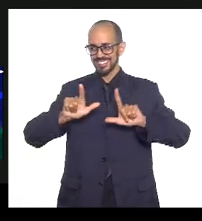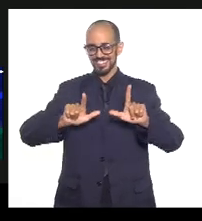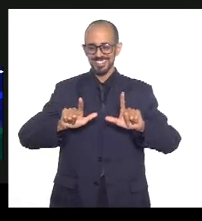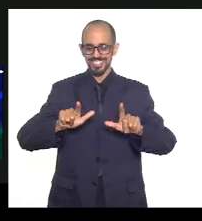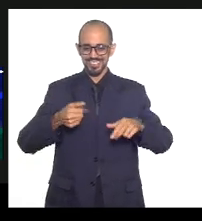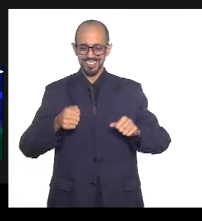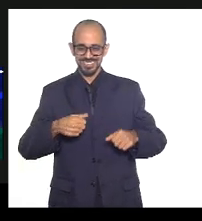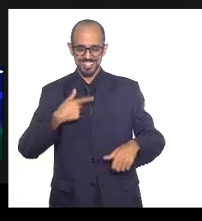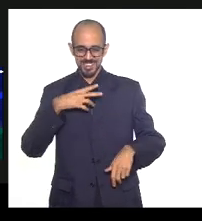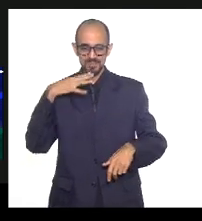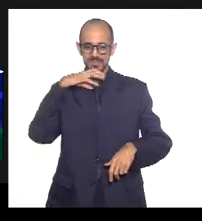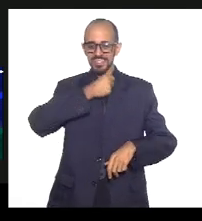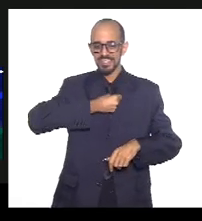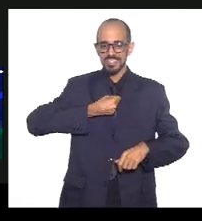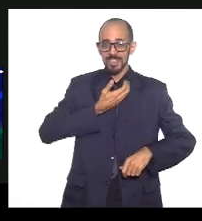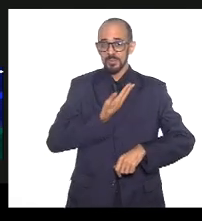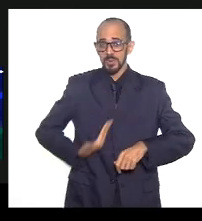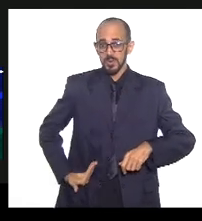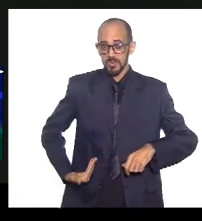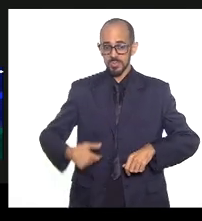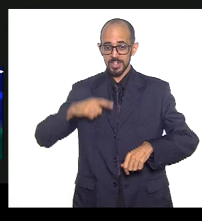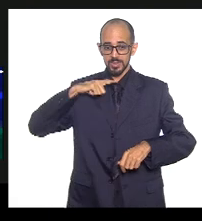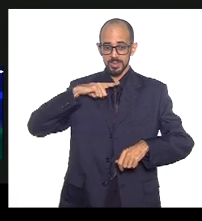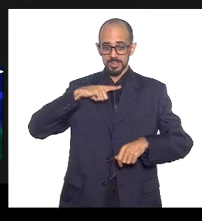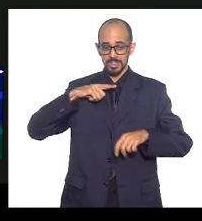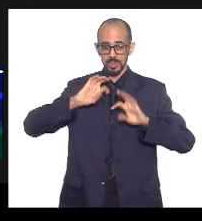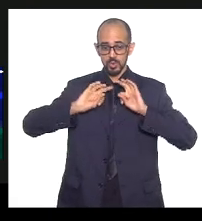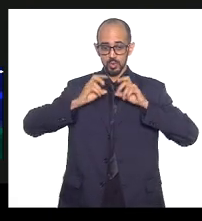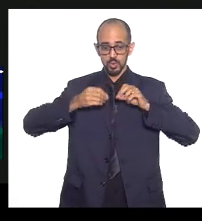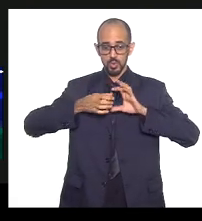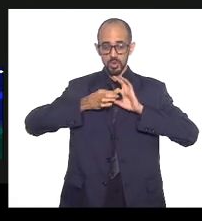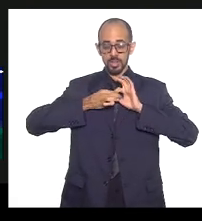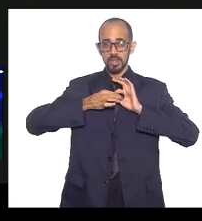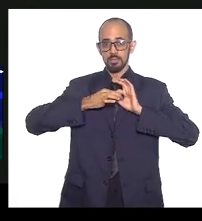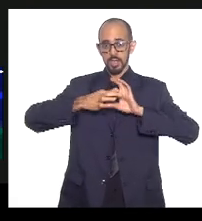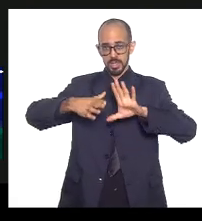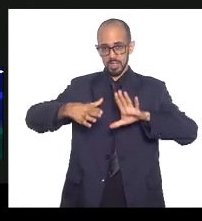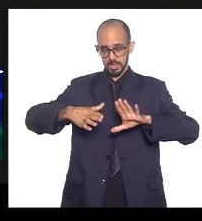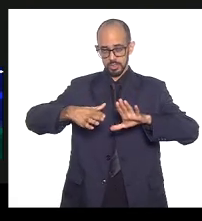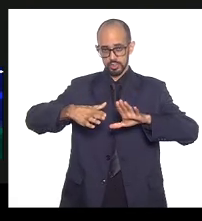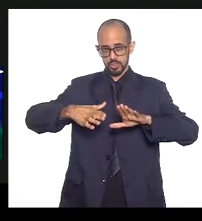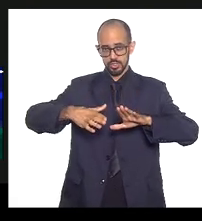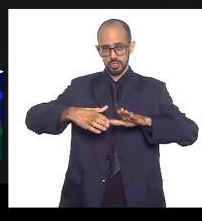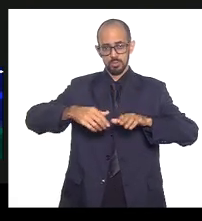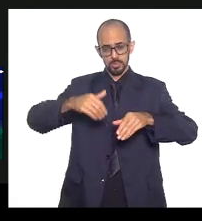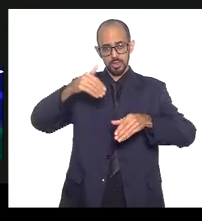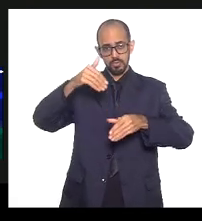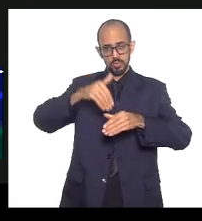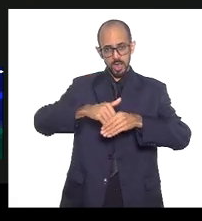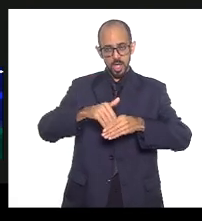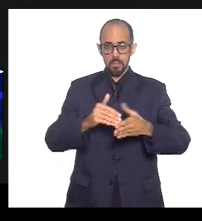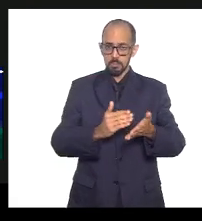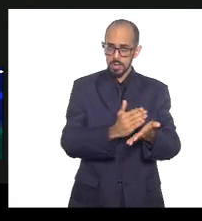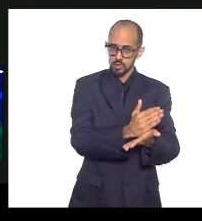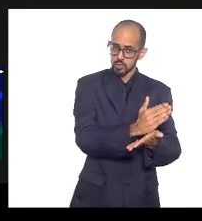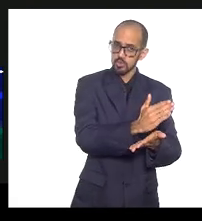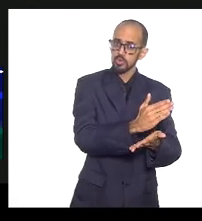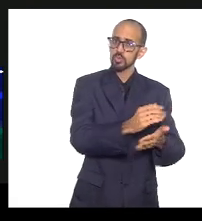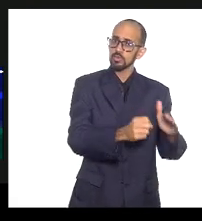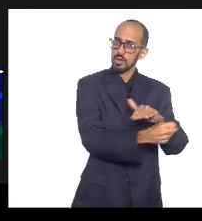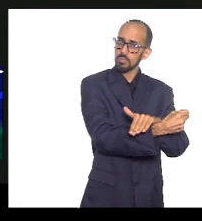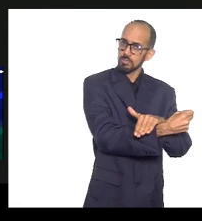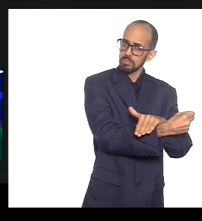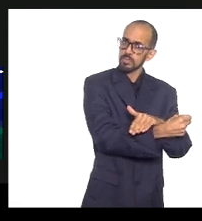tem toda liberdade foi eleito de forma democrática isso aquilo de montar o seu